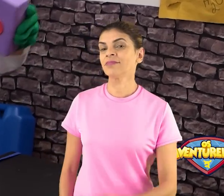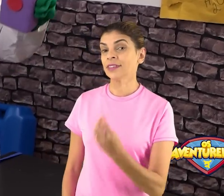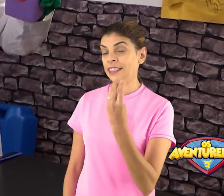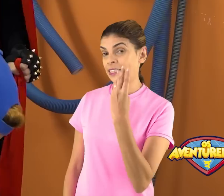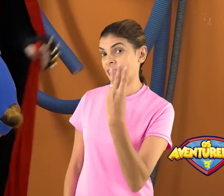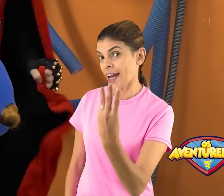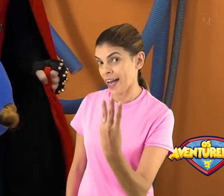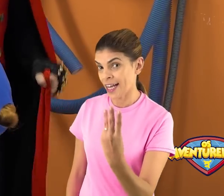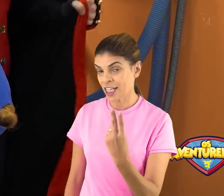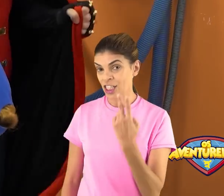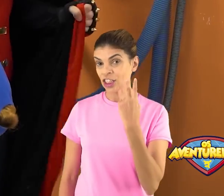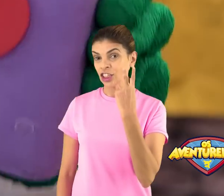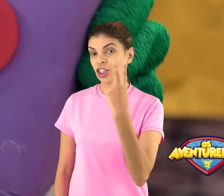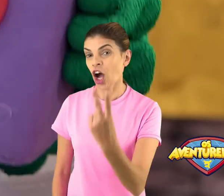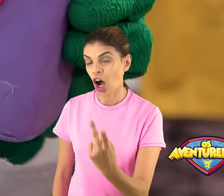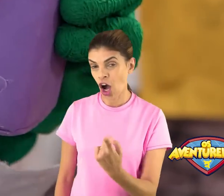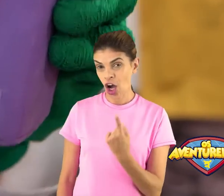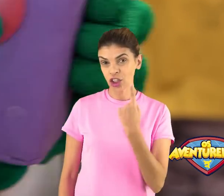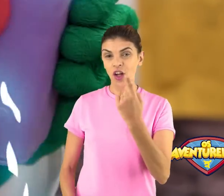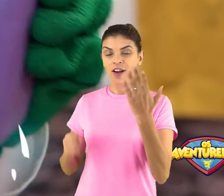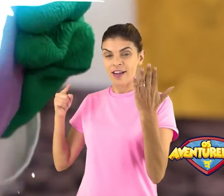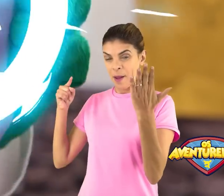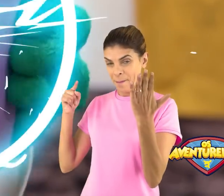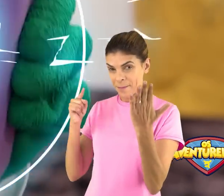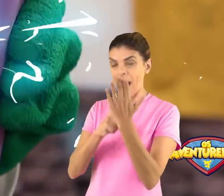três Dois, um